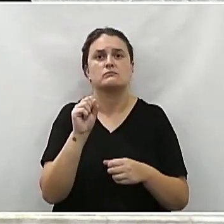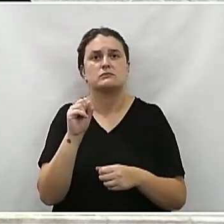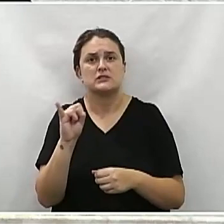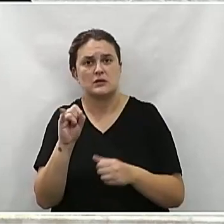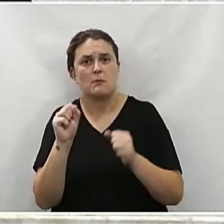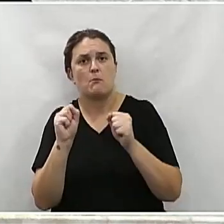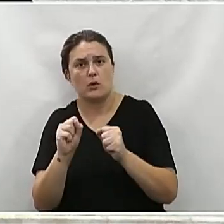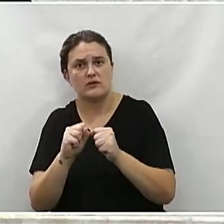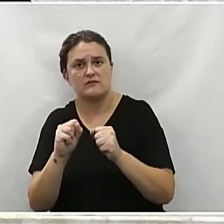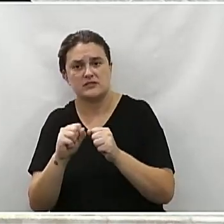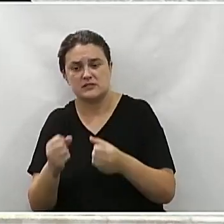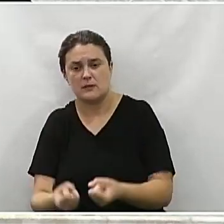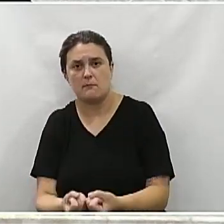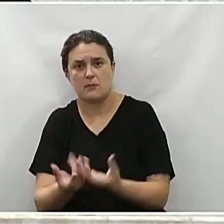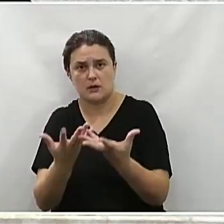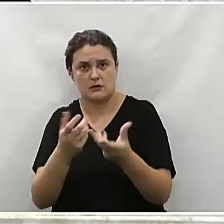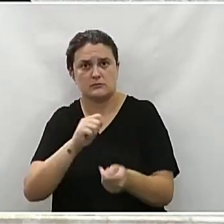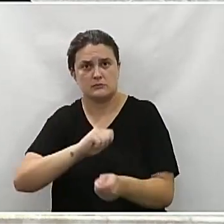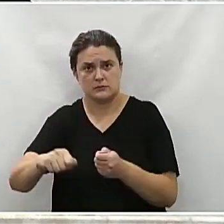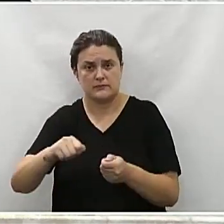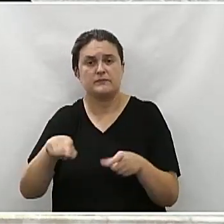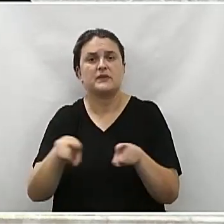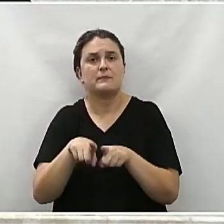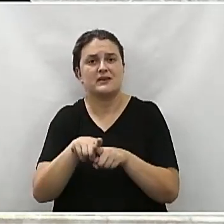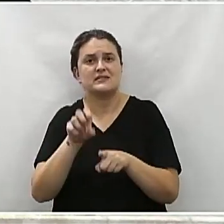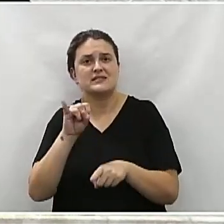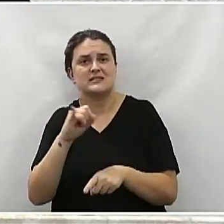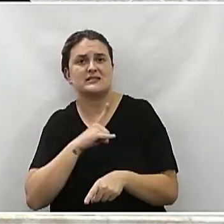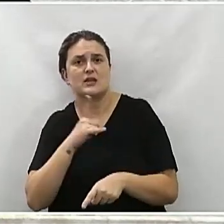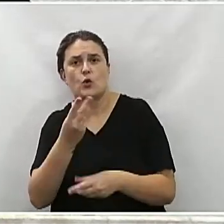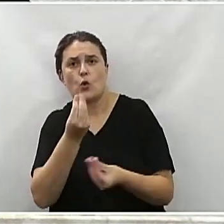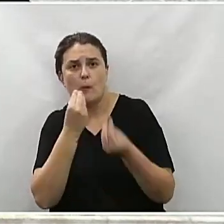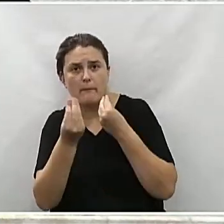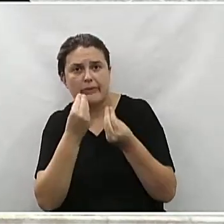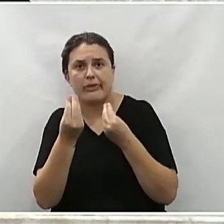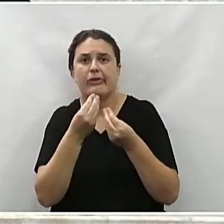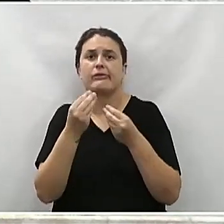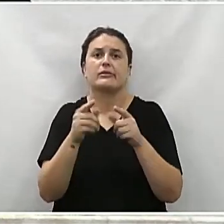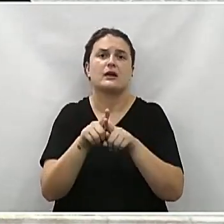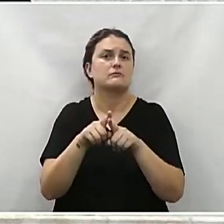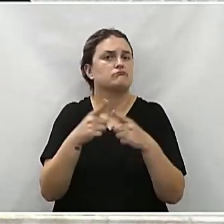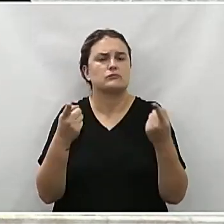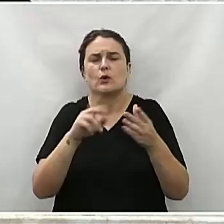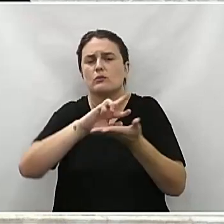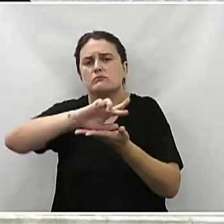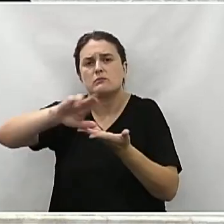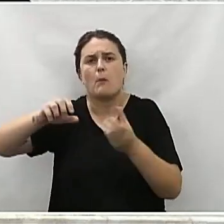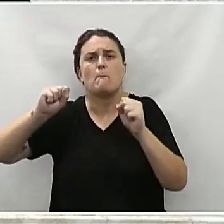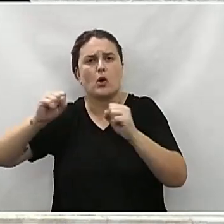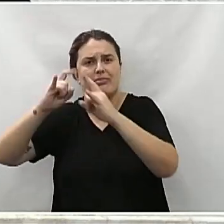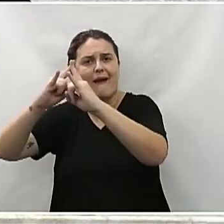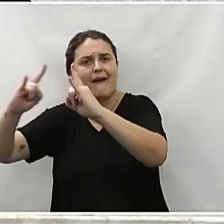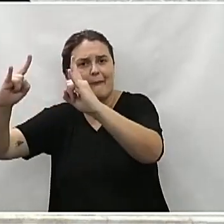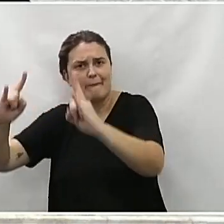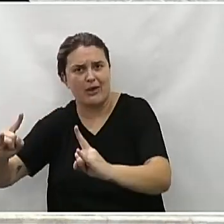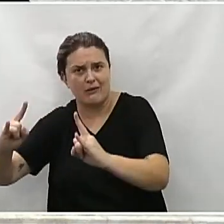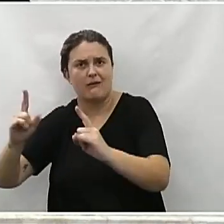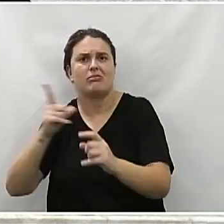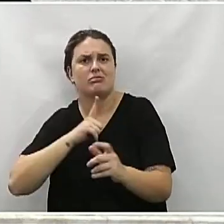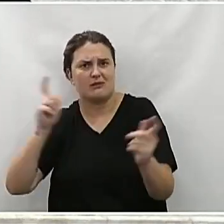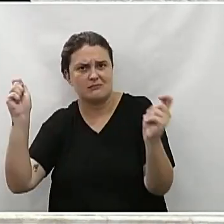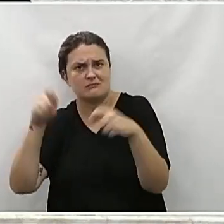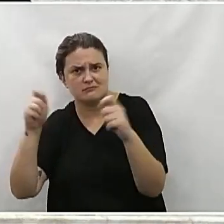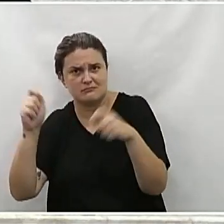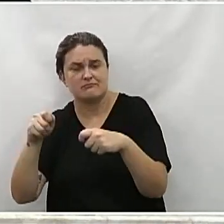churrasco ou fogueira no local, assim como lanchonetes, restaurantes, pousadas, camping ou condições para os visitantes acampar.